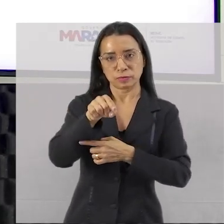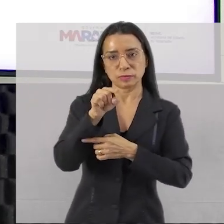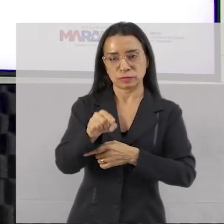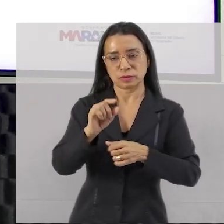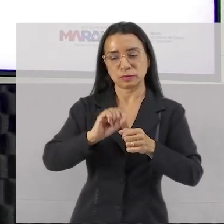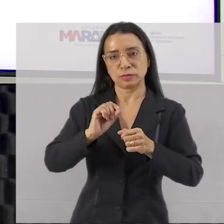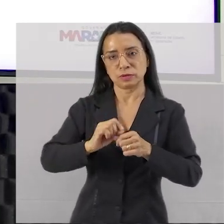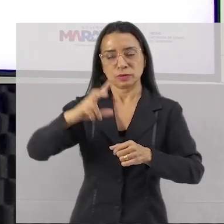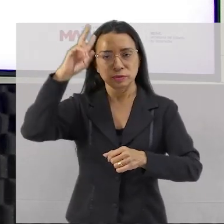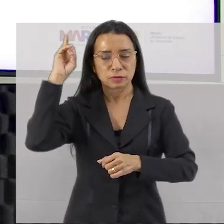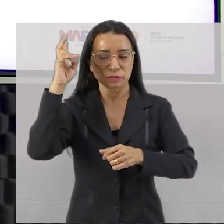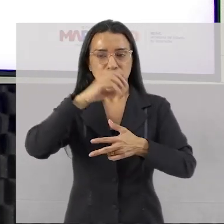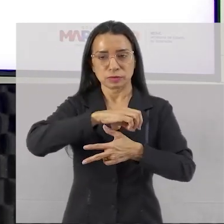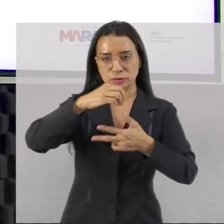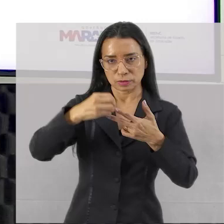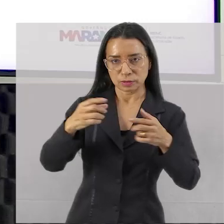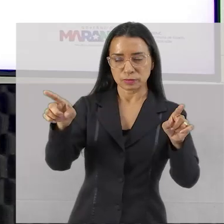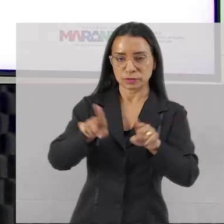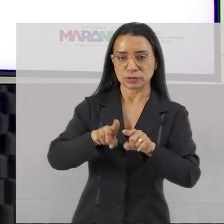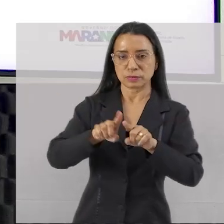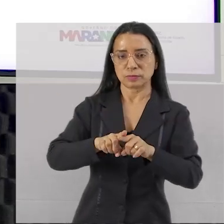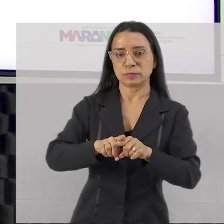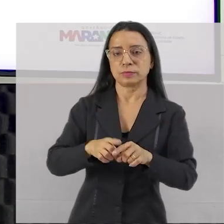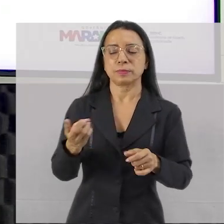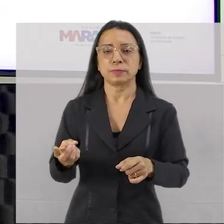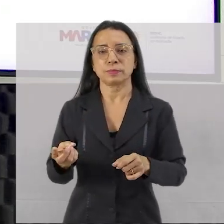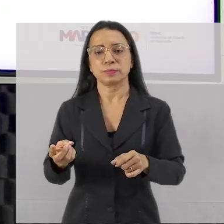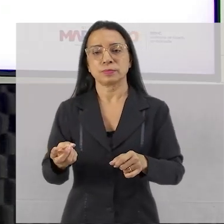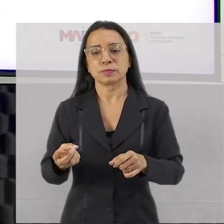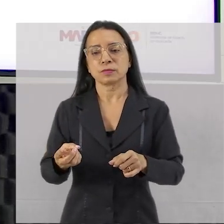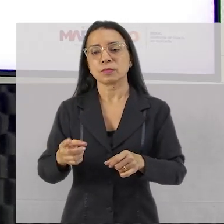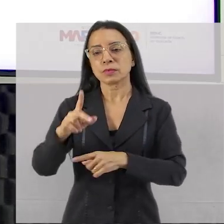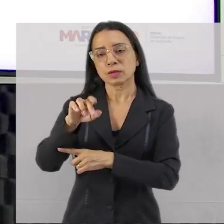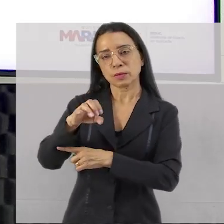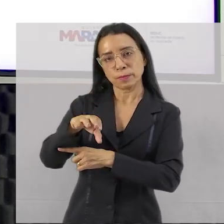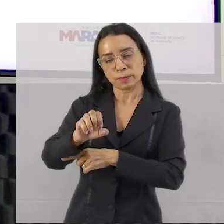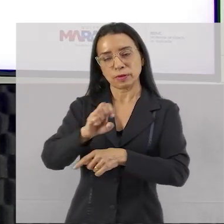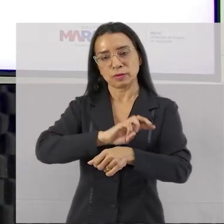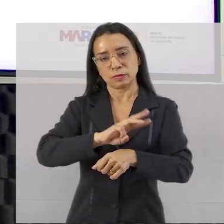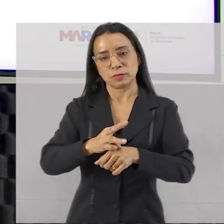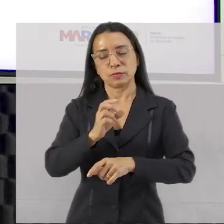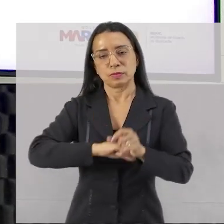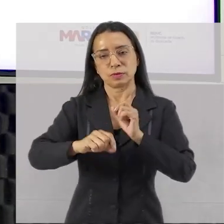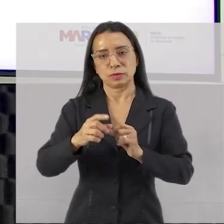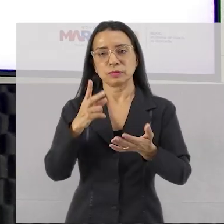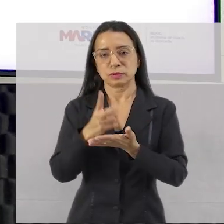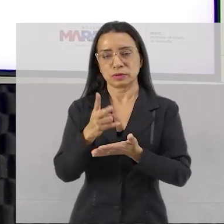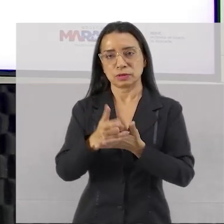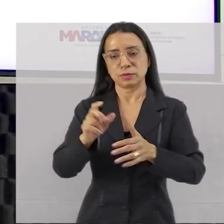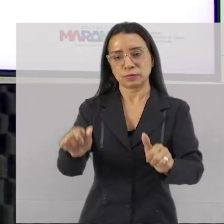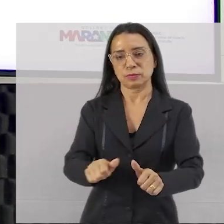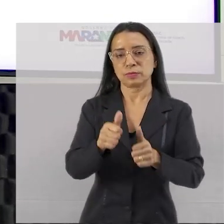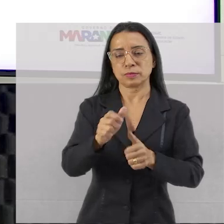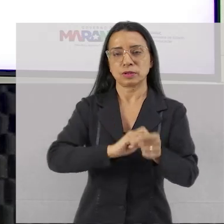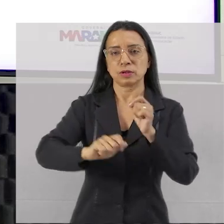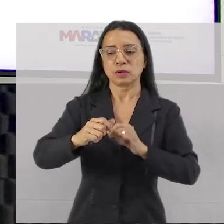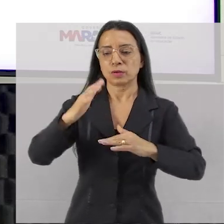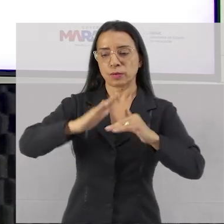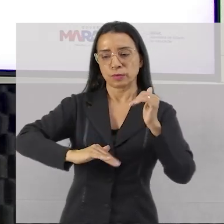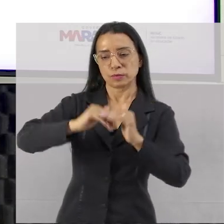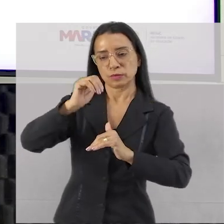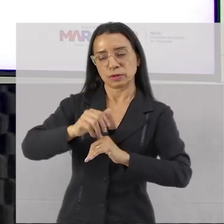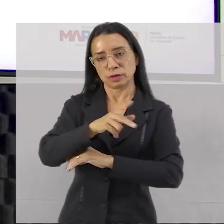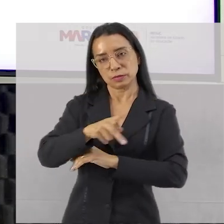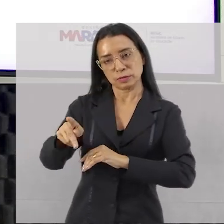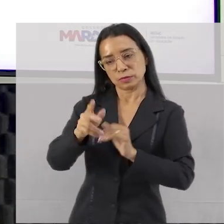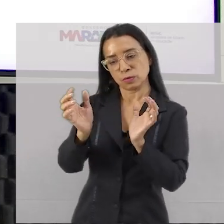vestibular do Enem e também o vestibular do programa PAES, o EMA, tá? Trazendo sempre os melhores profissionais